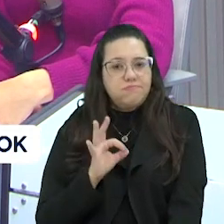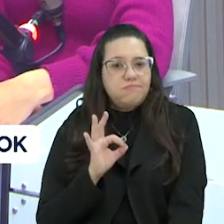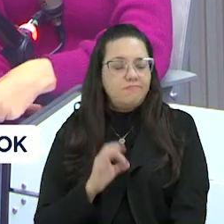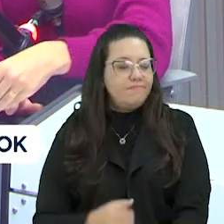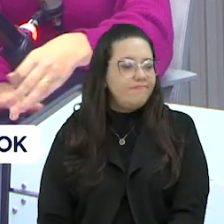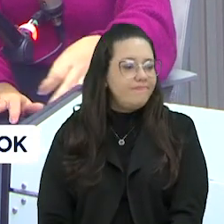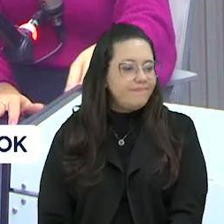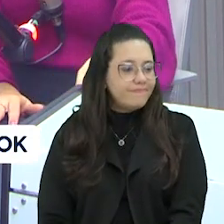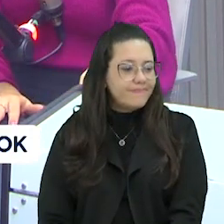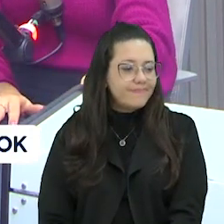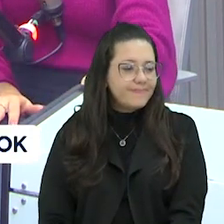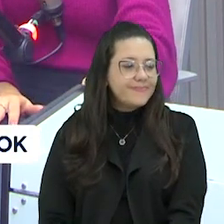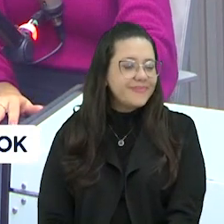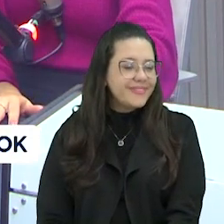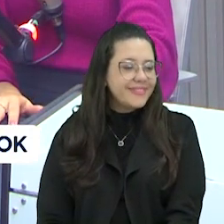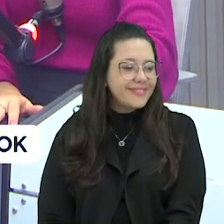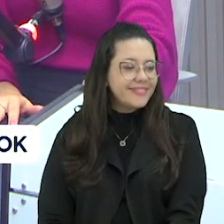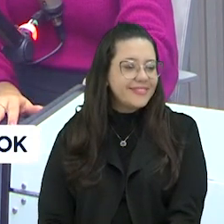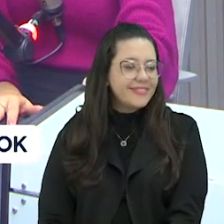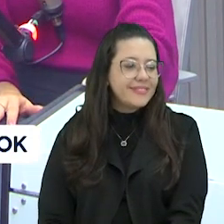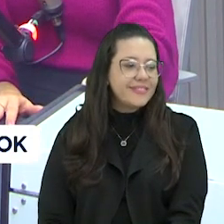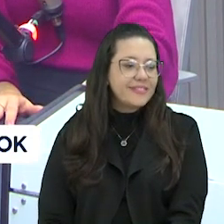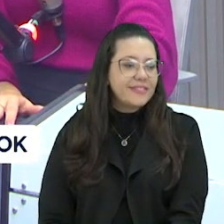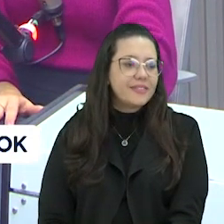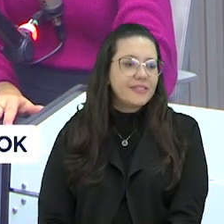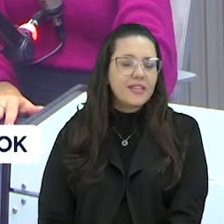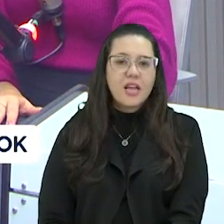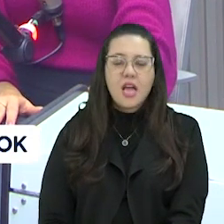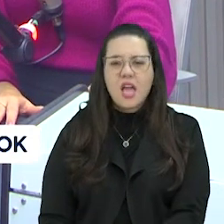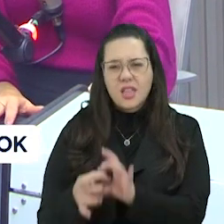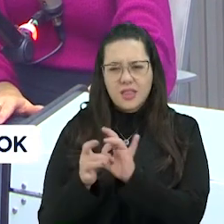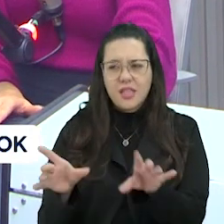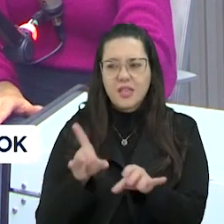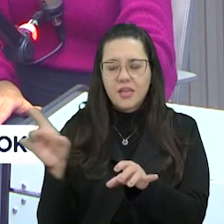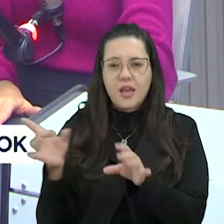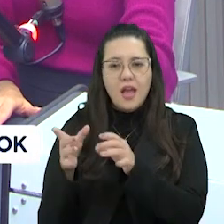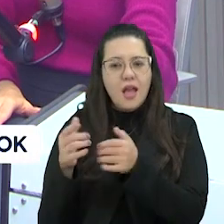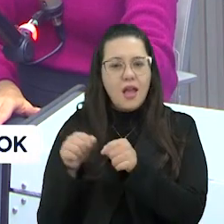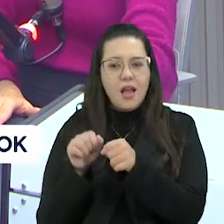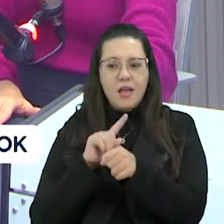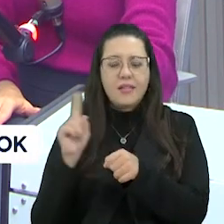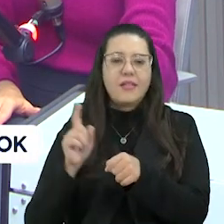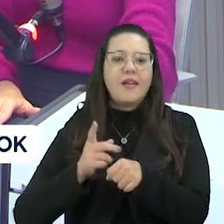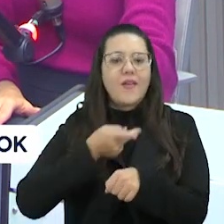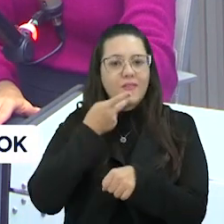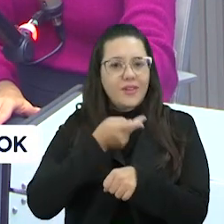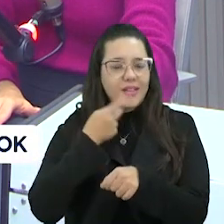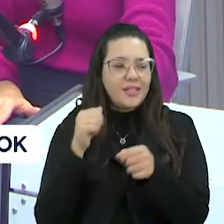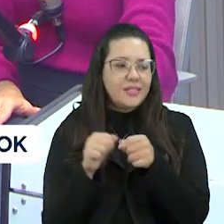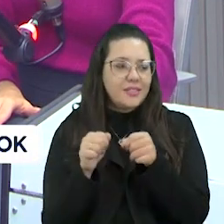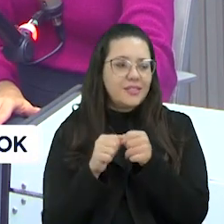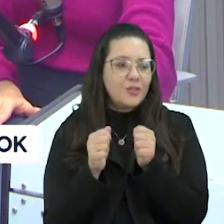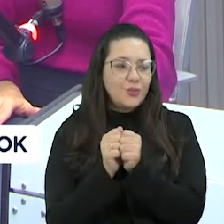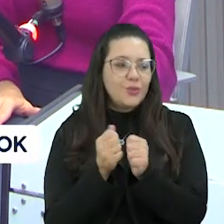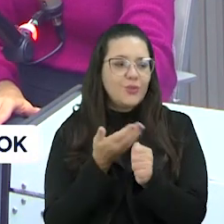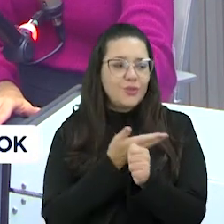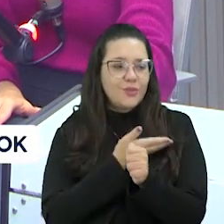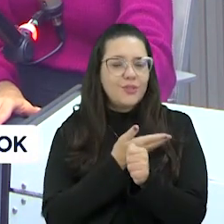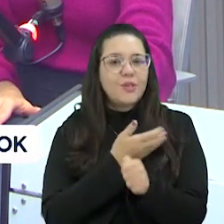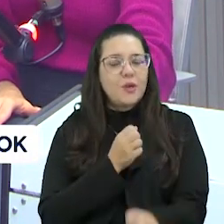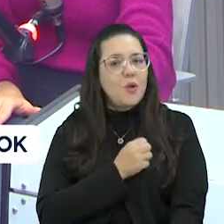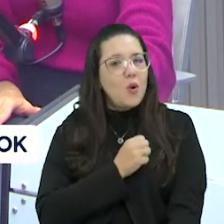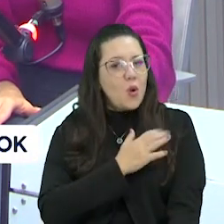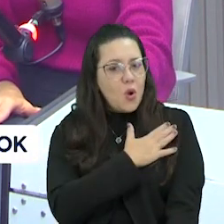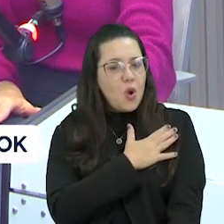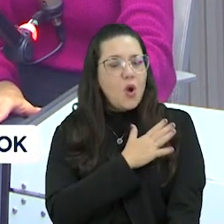bom. Para a gente encerrar, capitão, deixo aberto o microfone. O senhor é sempre muito elogiado pelos companheiros de farda